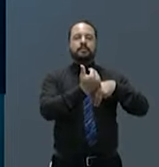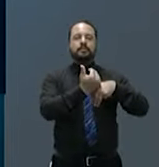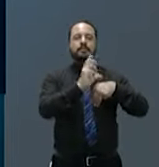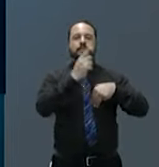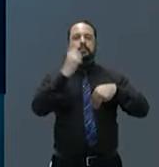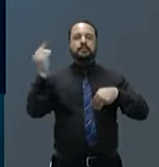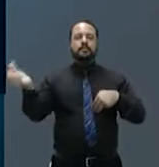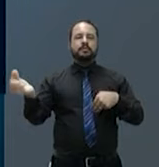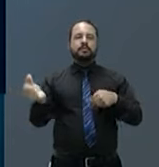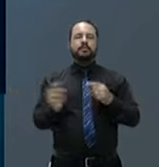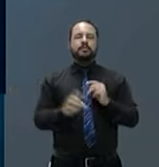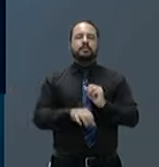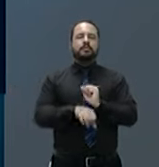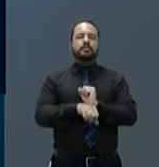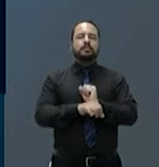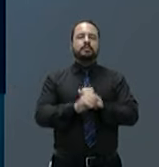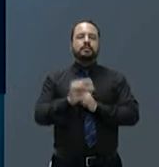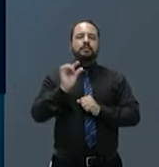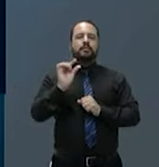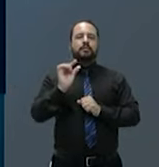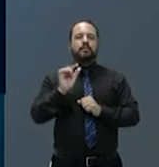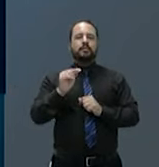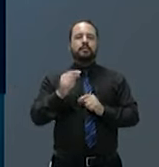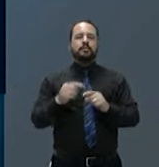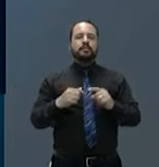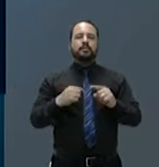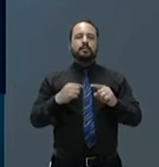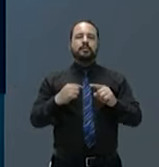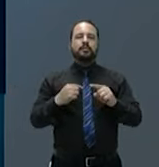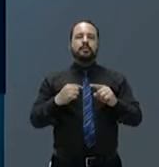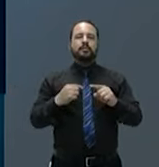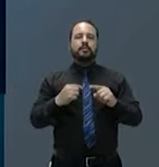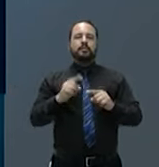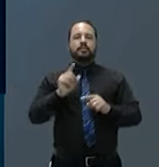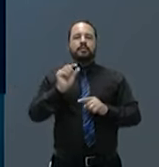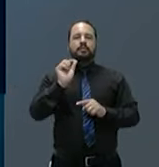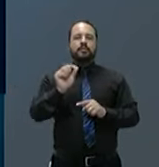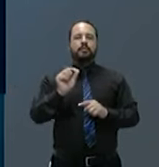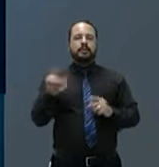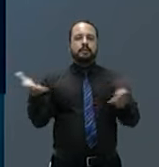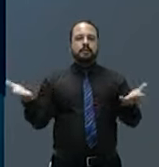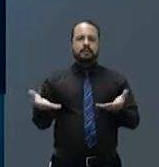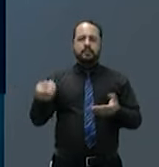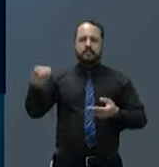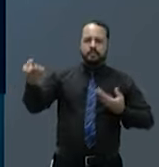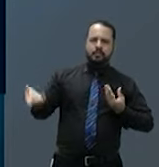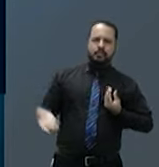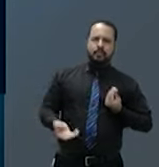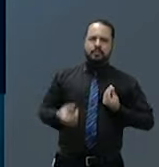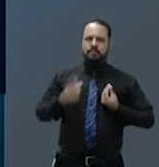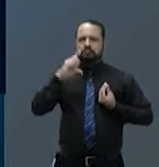Só um minuto, porque senão partiremos para... Ele estava aqui nesse instante...